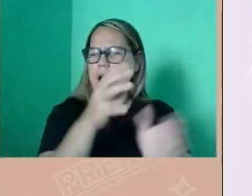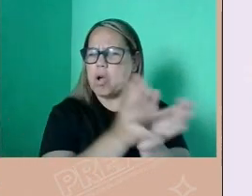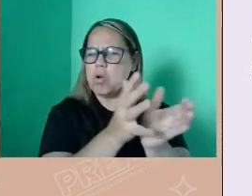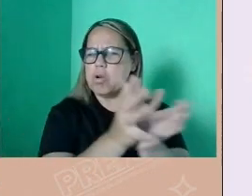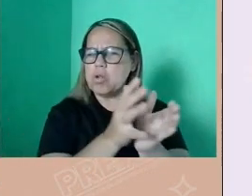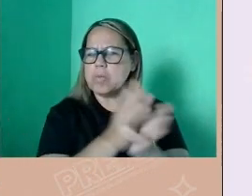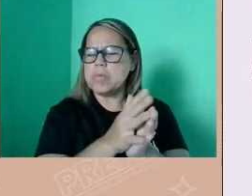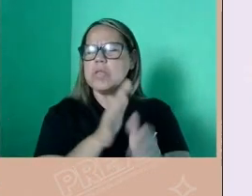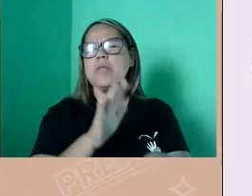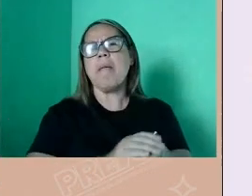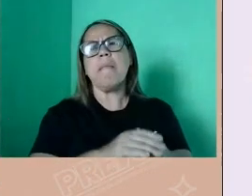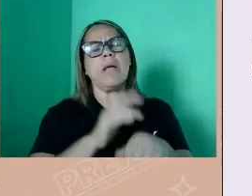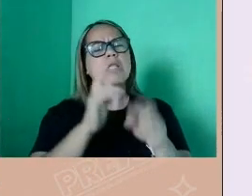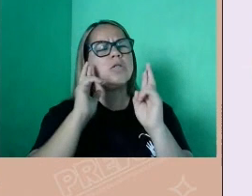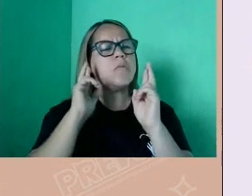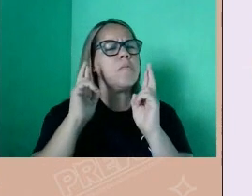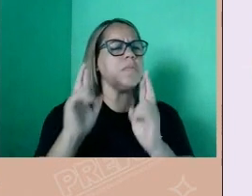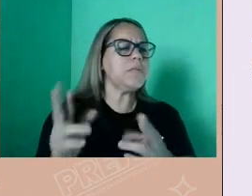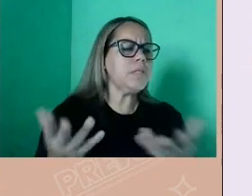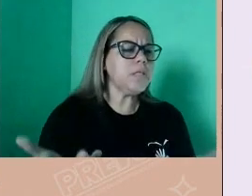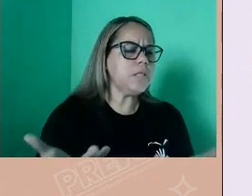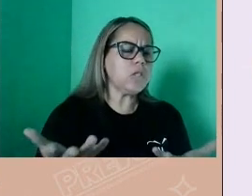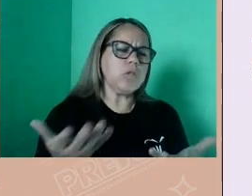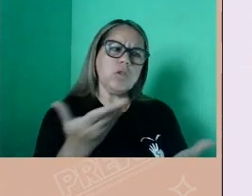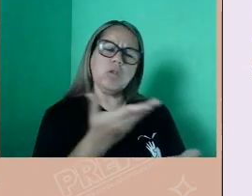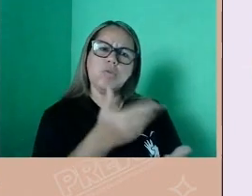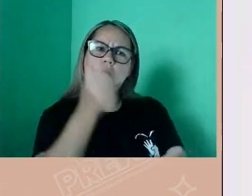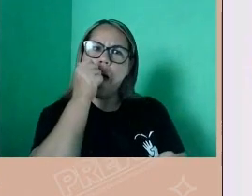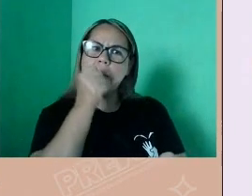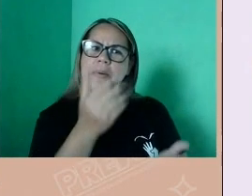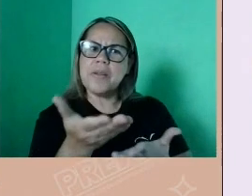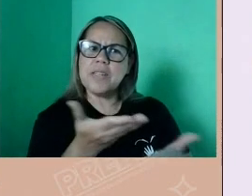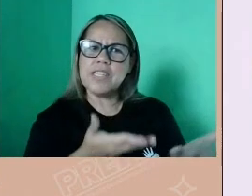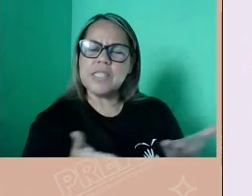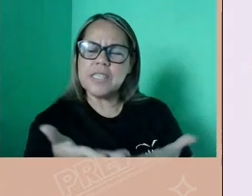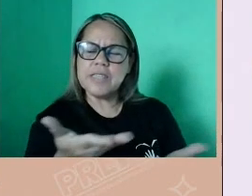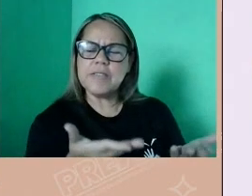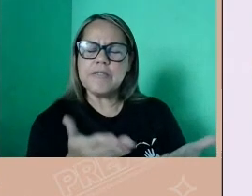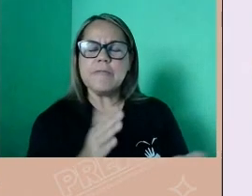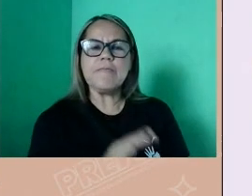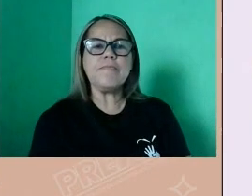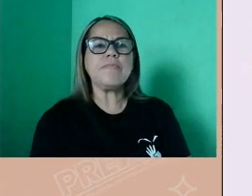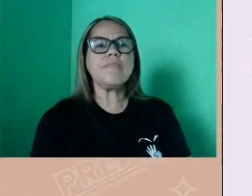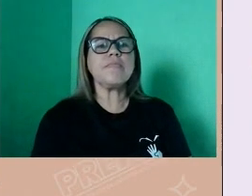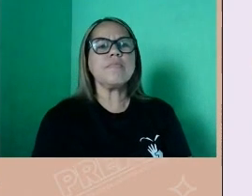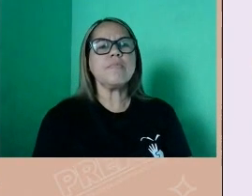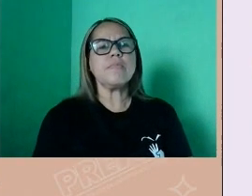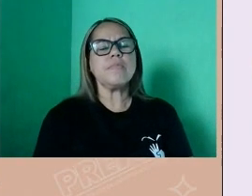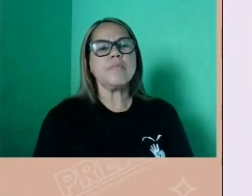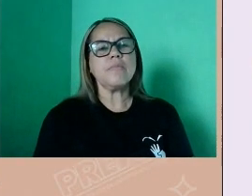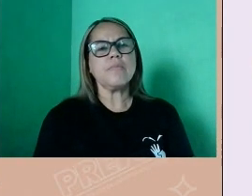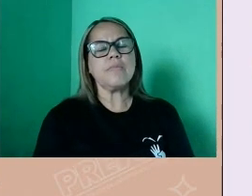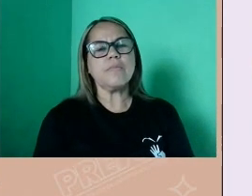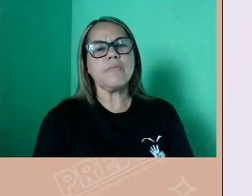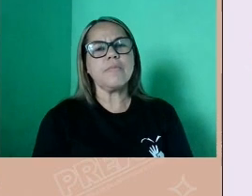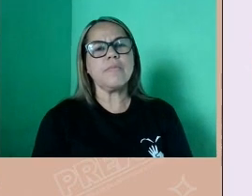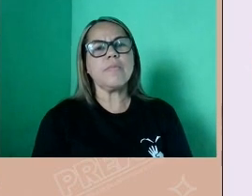tolerante em relação às mulheres than when they were less in less power então